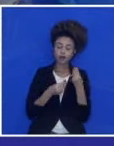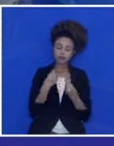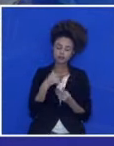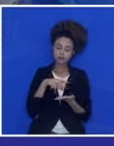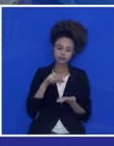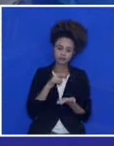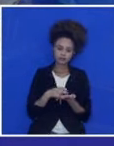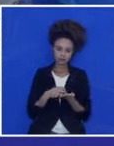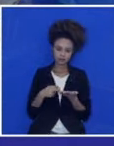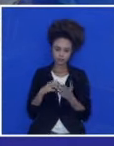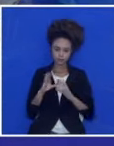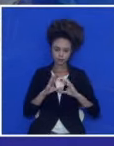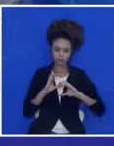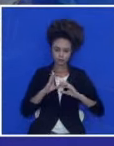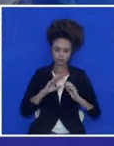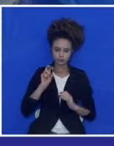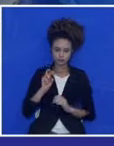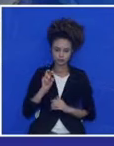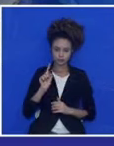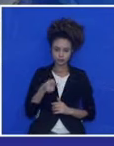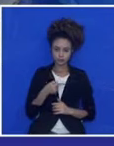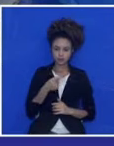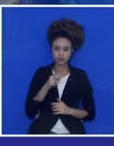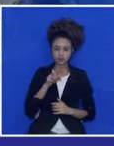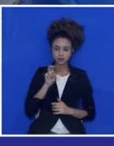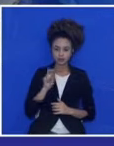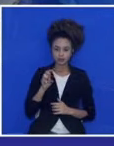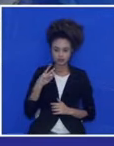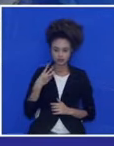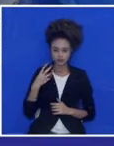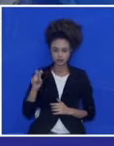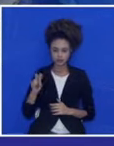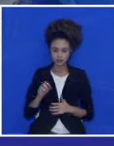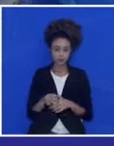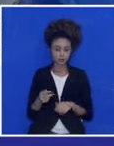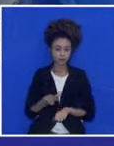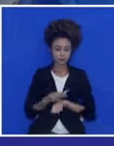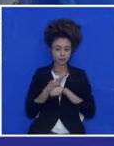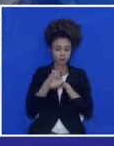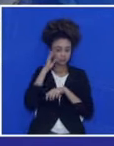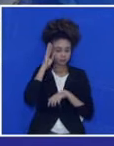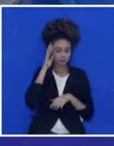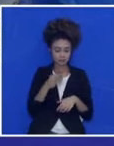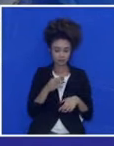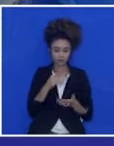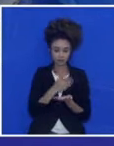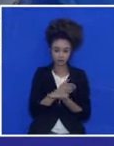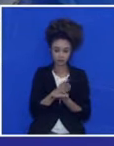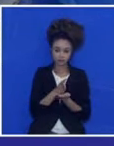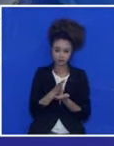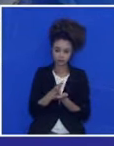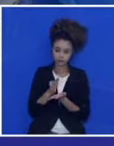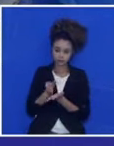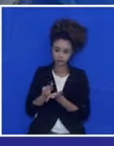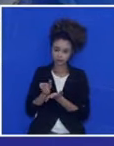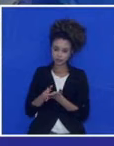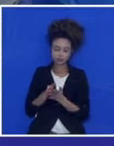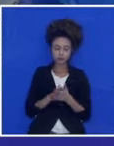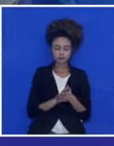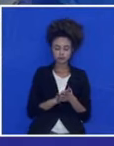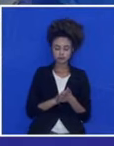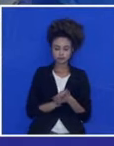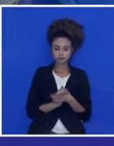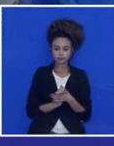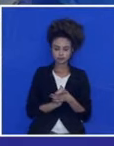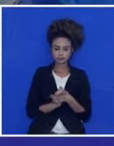sorteio da Quina, concurso 5.535. O prêmio na faixa principal, o valor que será dividido entre os acertadores dos cinco números